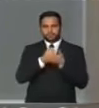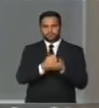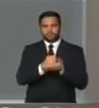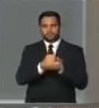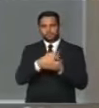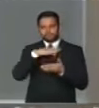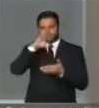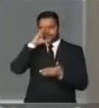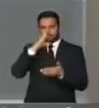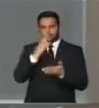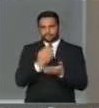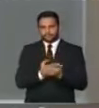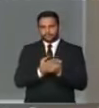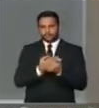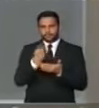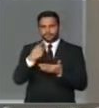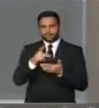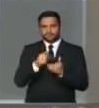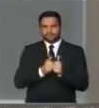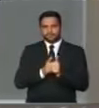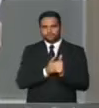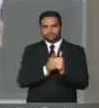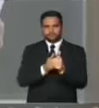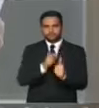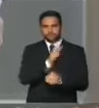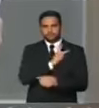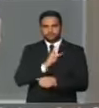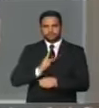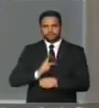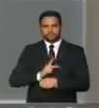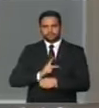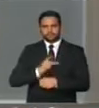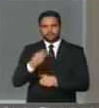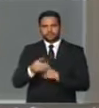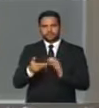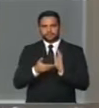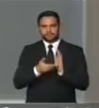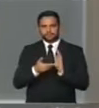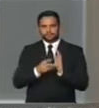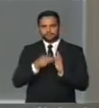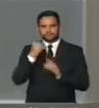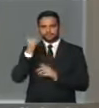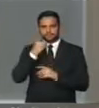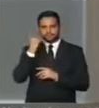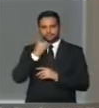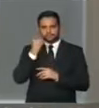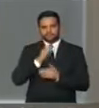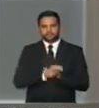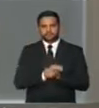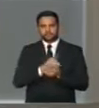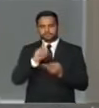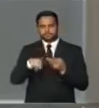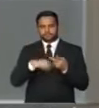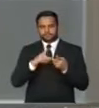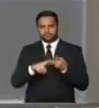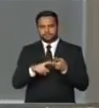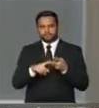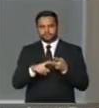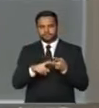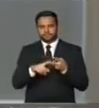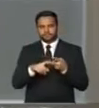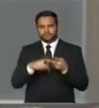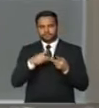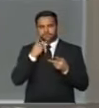e confiança em sua condução na presidência da Câmara dos Deputados. Segundo,